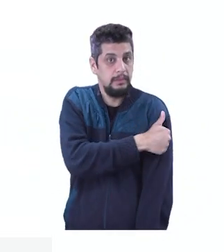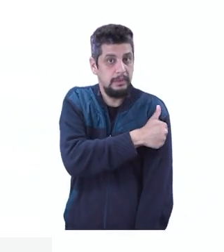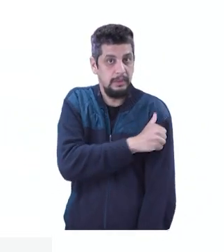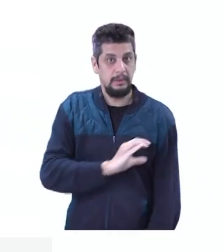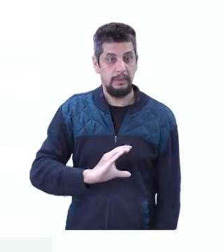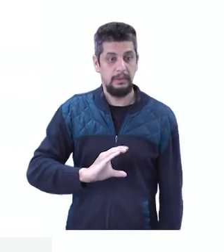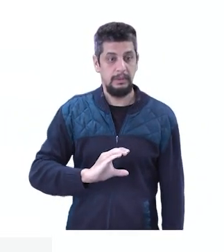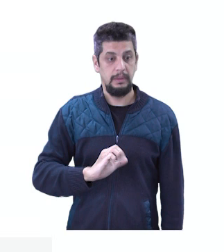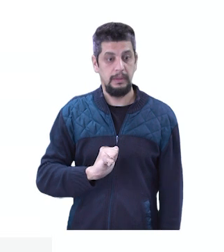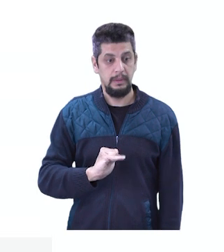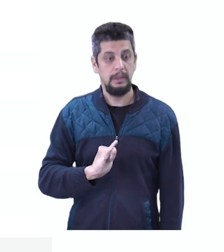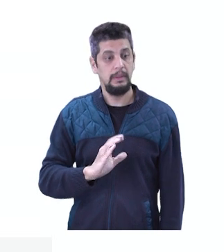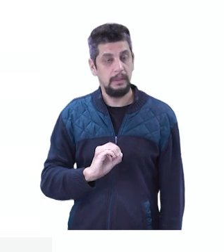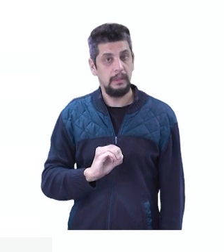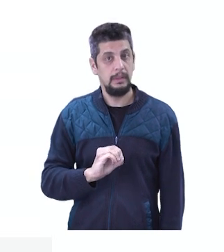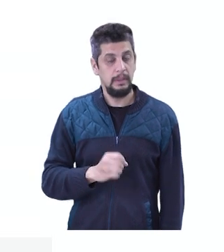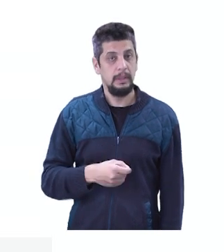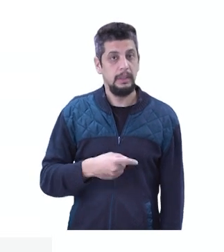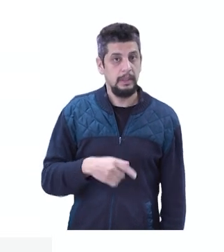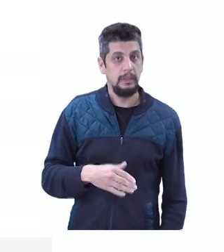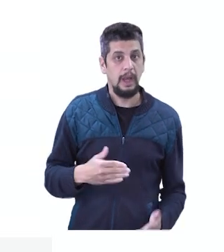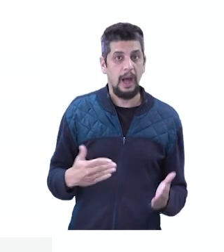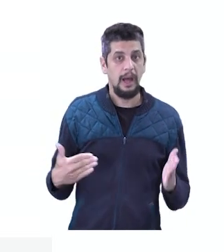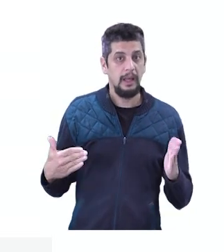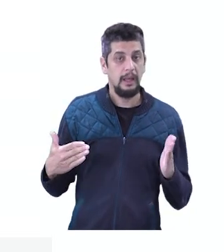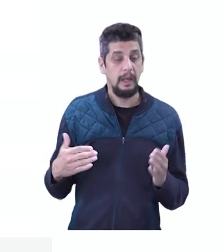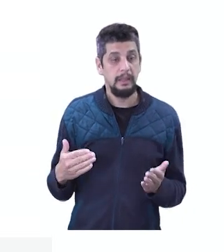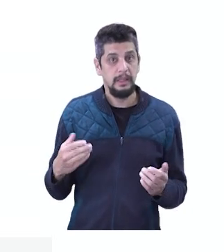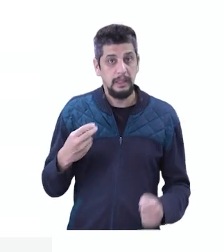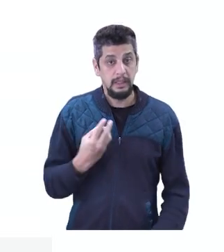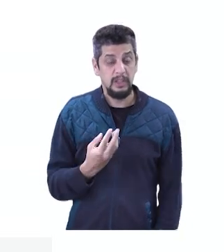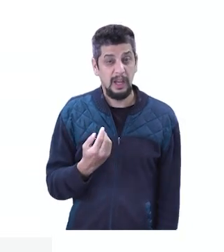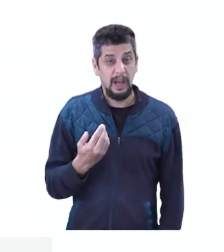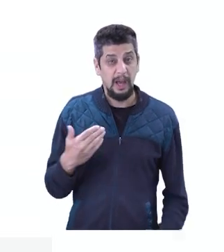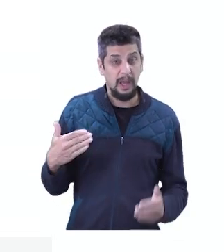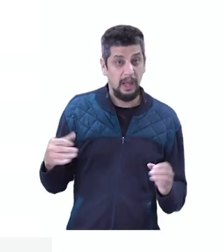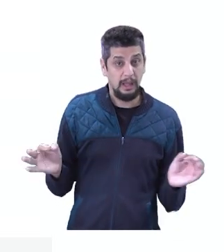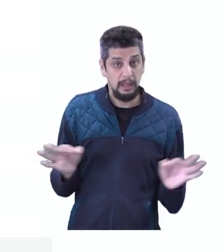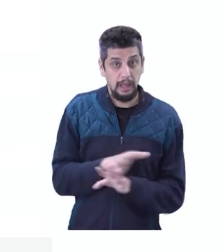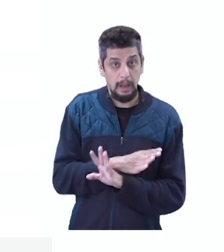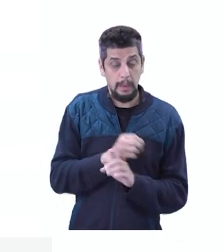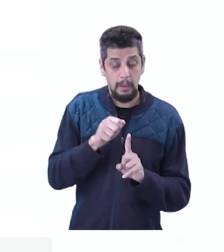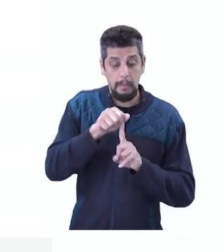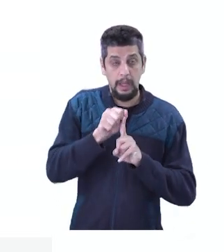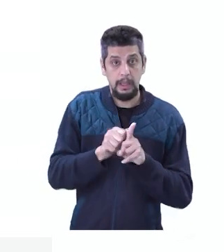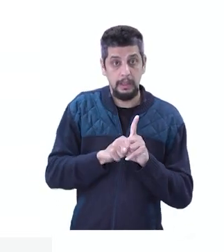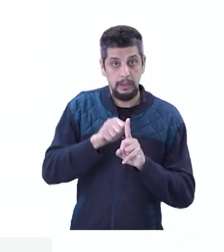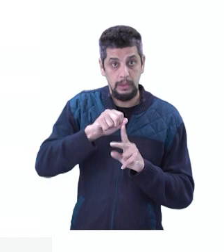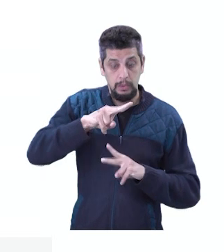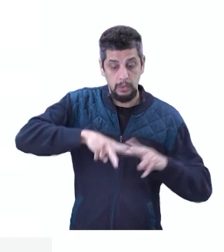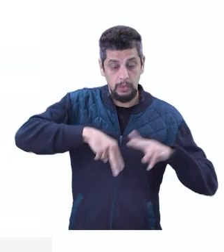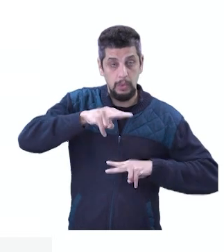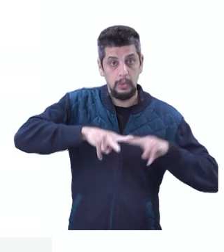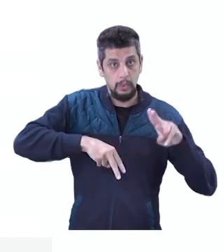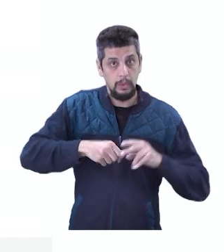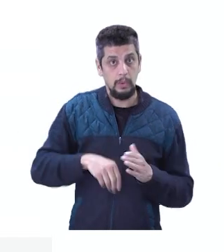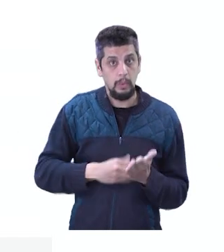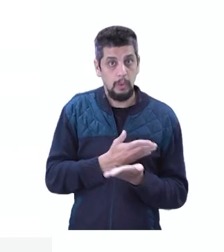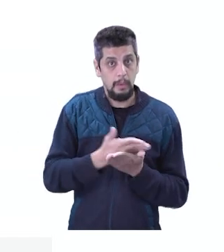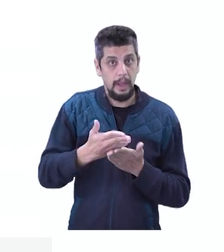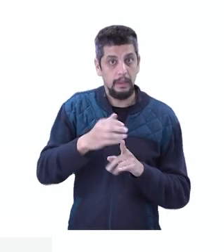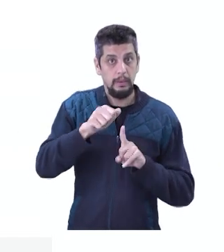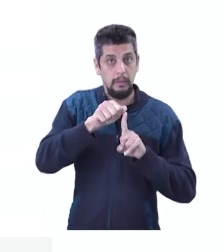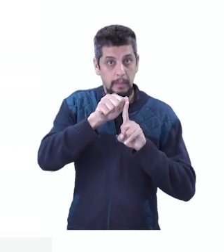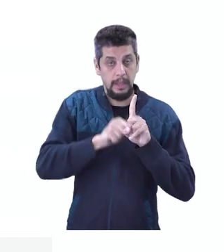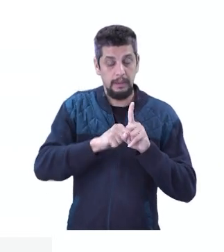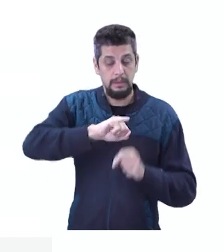25, passa o 26, dia 27, 28, 29, 30, acaba o mês de junho. E começa